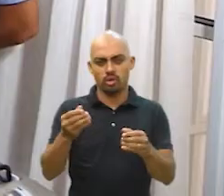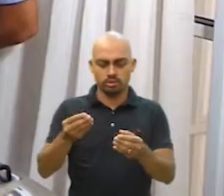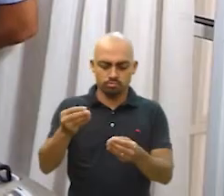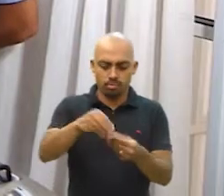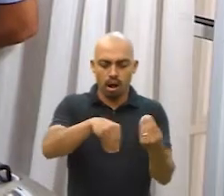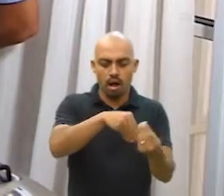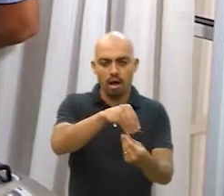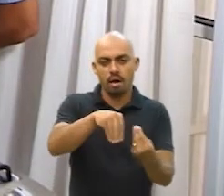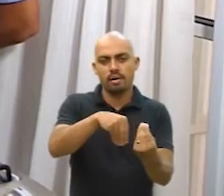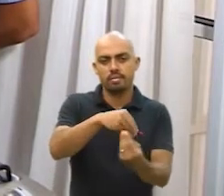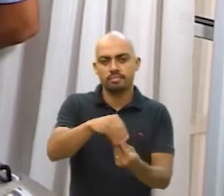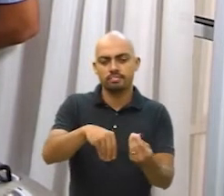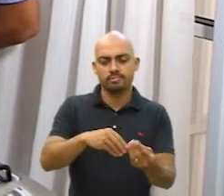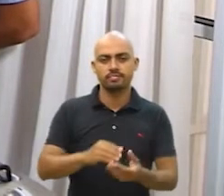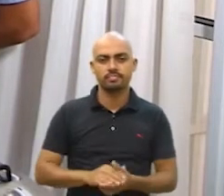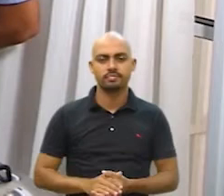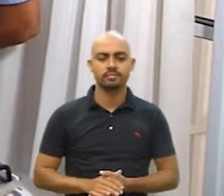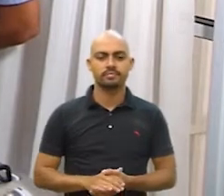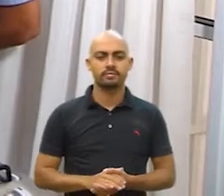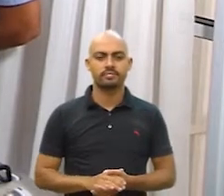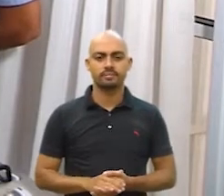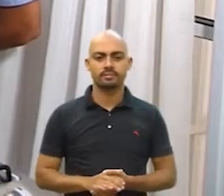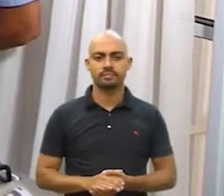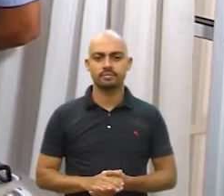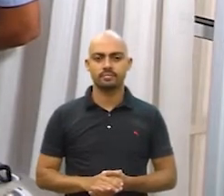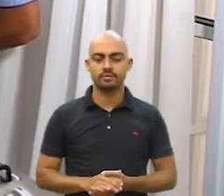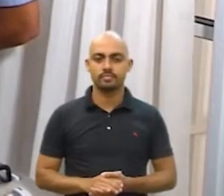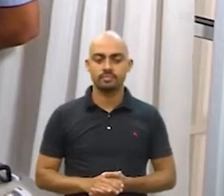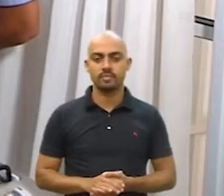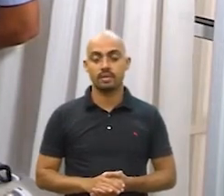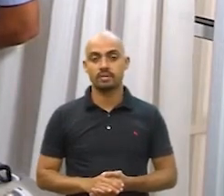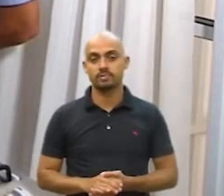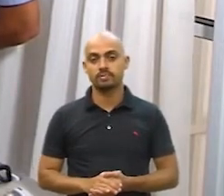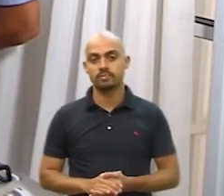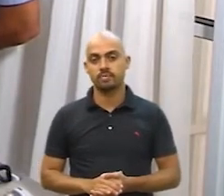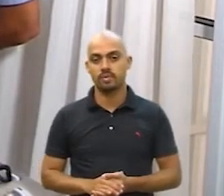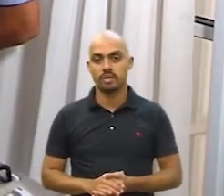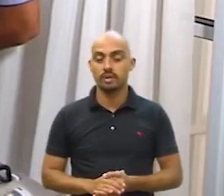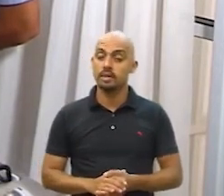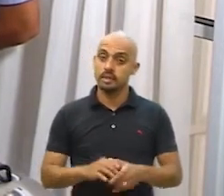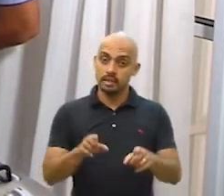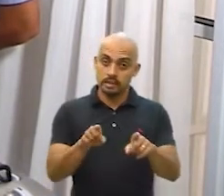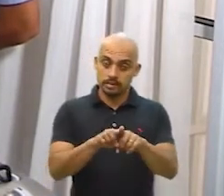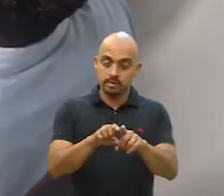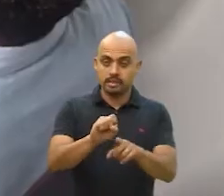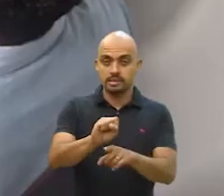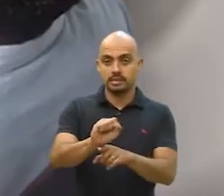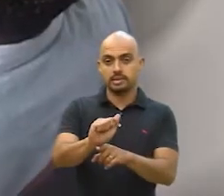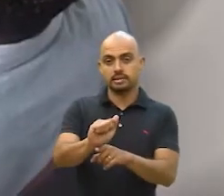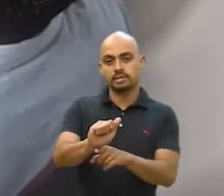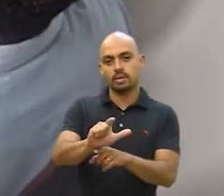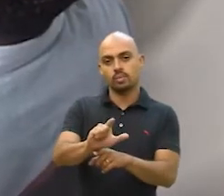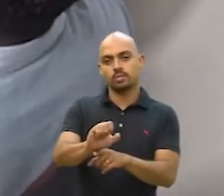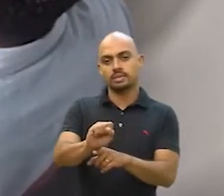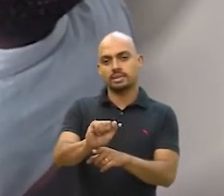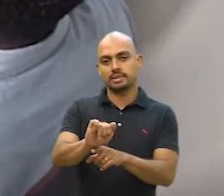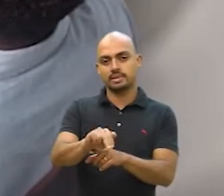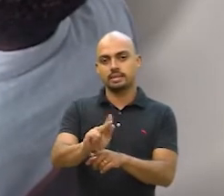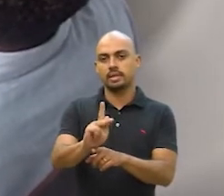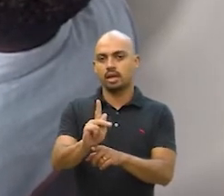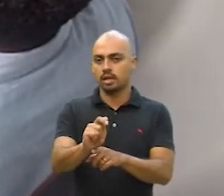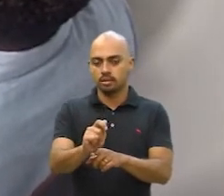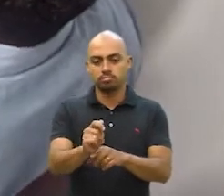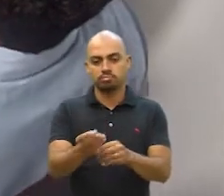você... da sua preferência, assim. Coloca um pouco de cebola, a salsinha...